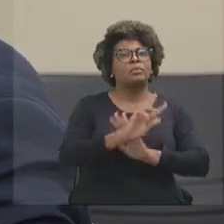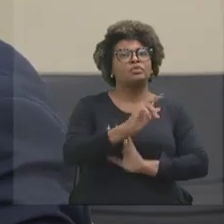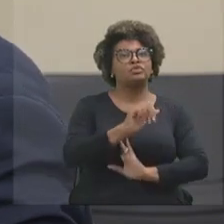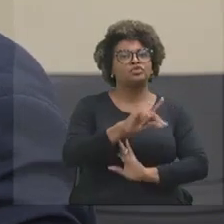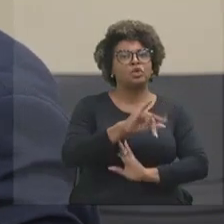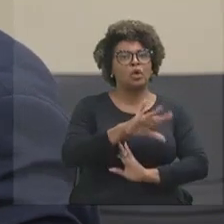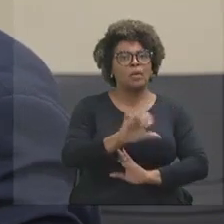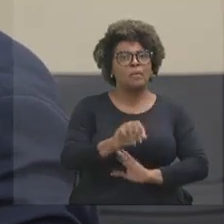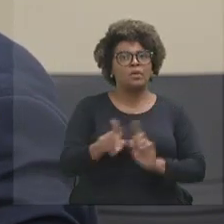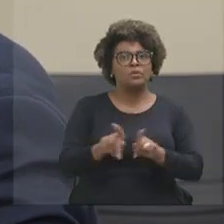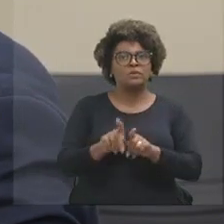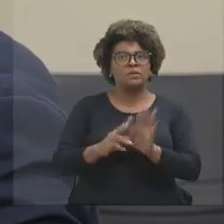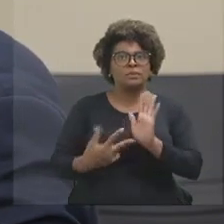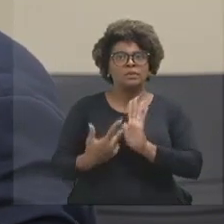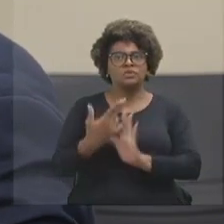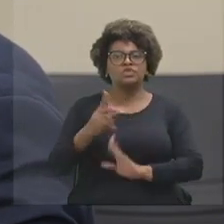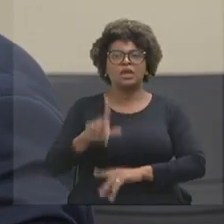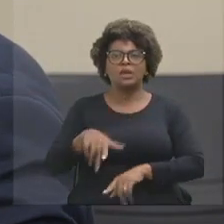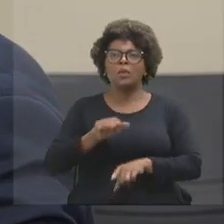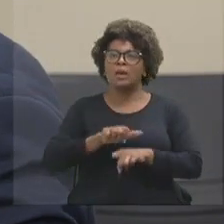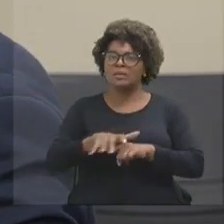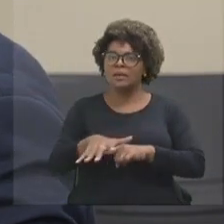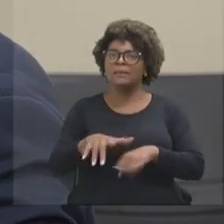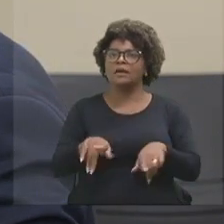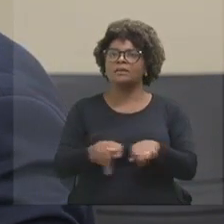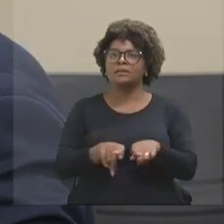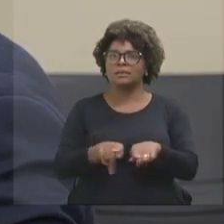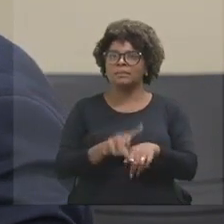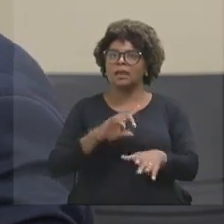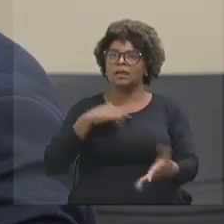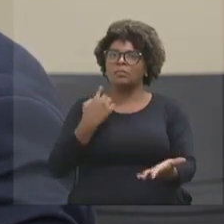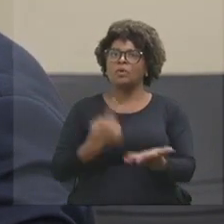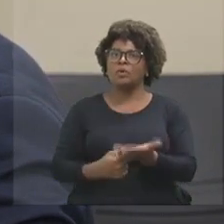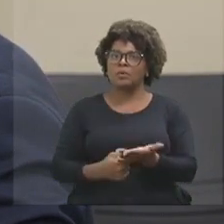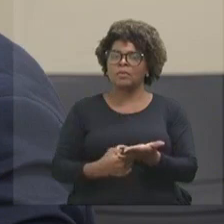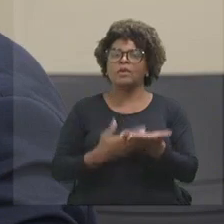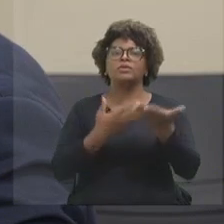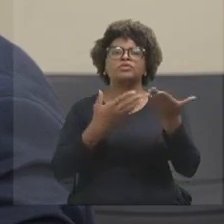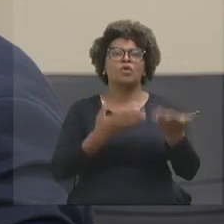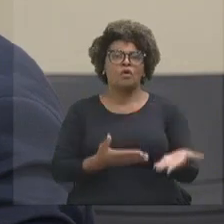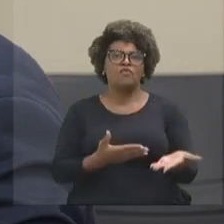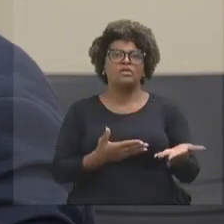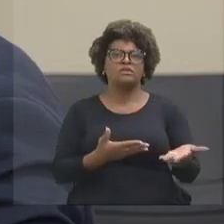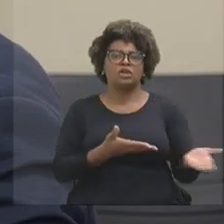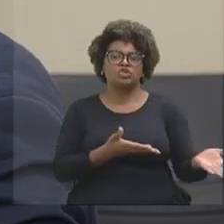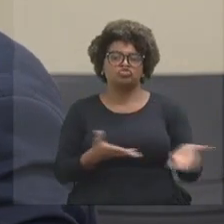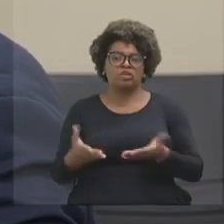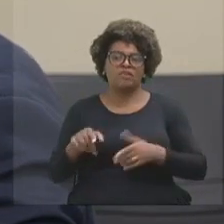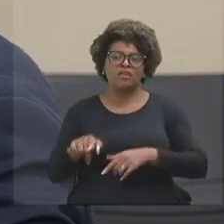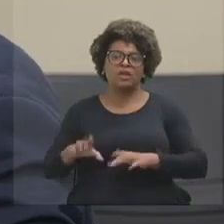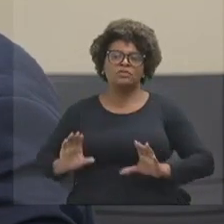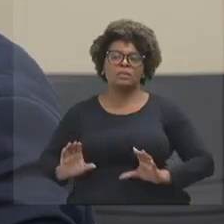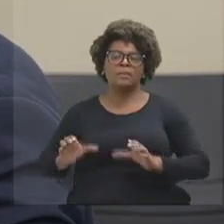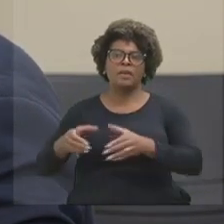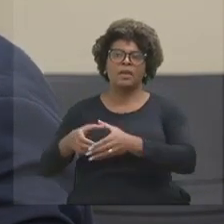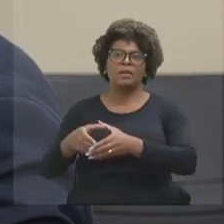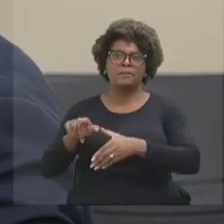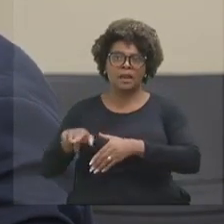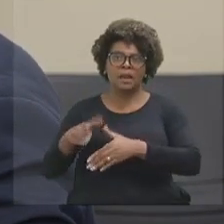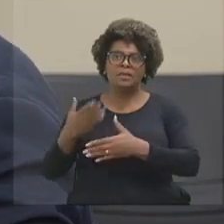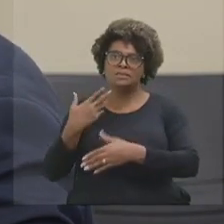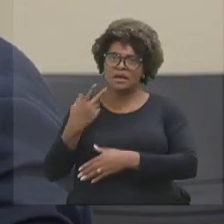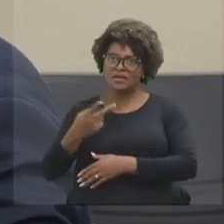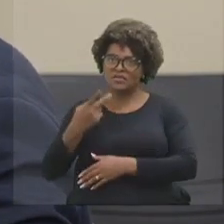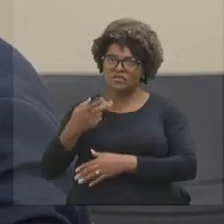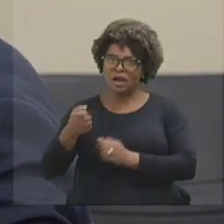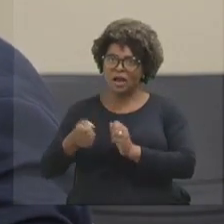que são demanda também então me comprometo aqui que a senhora de de levar isso para mim equipe essa discussão porque é